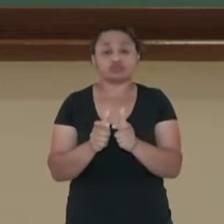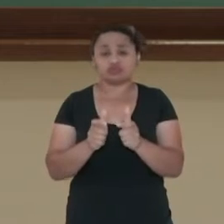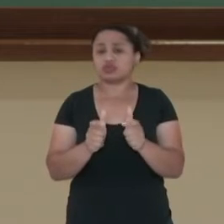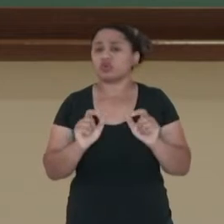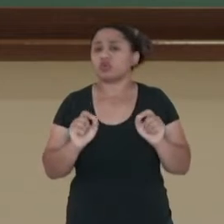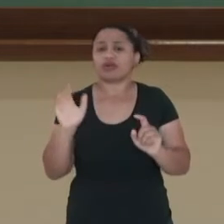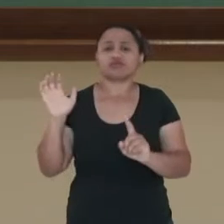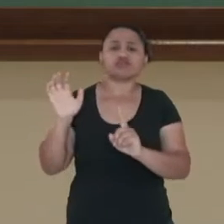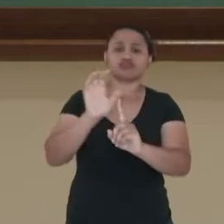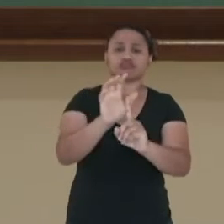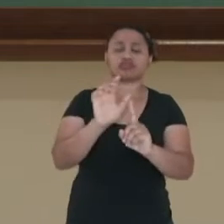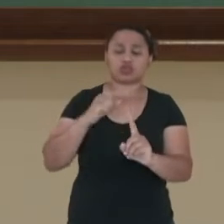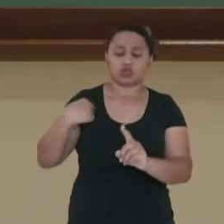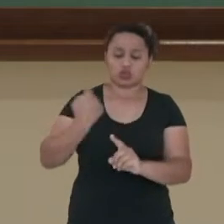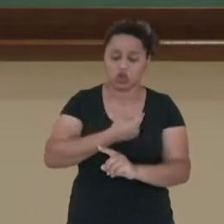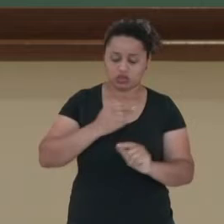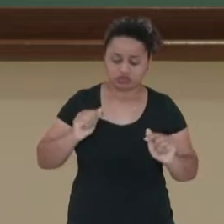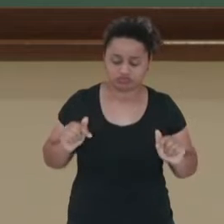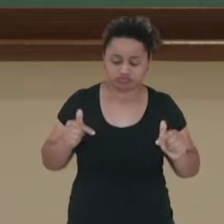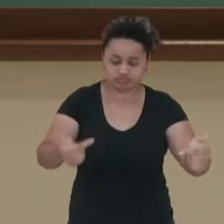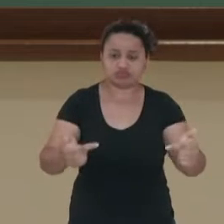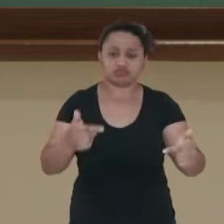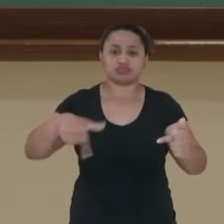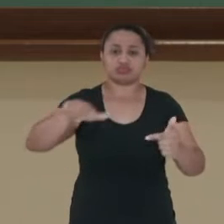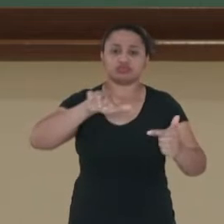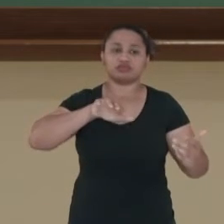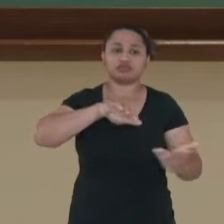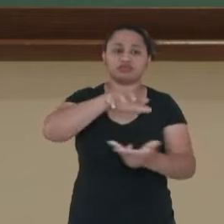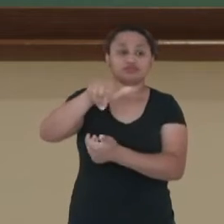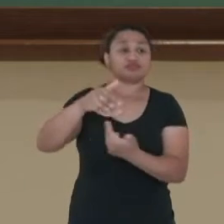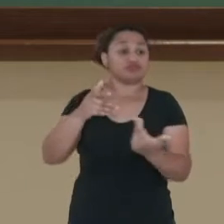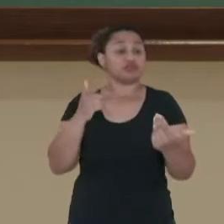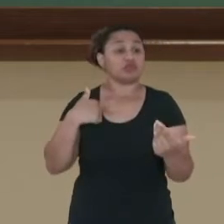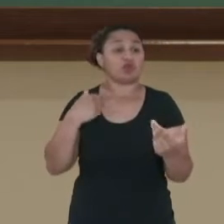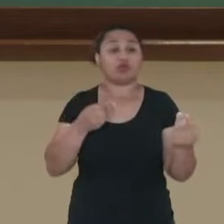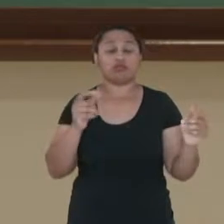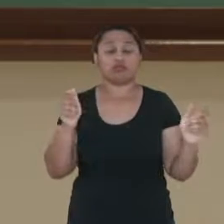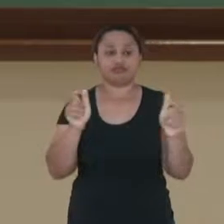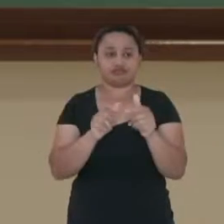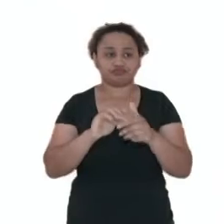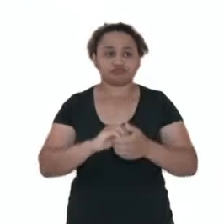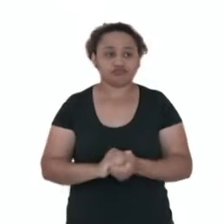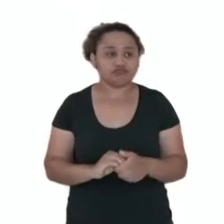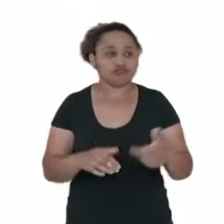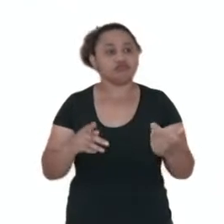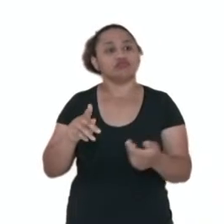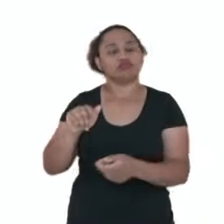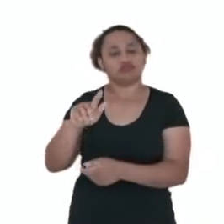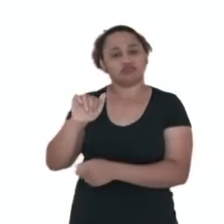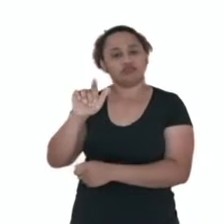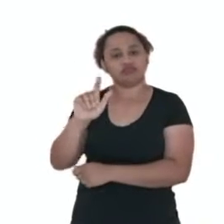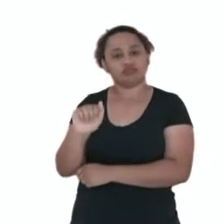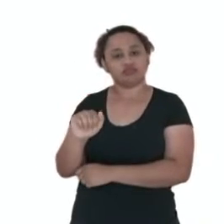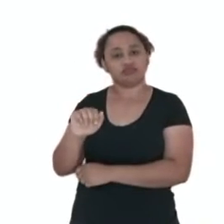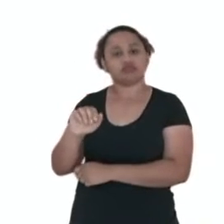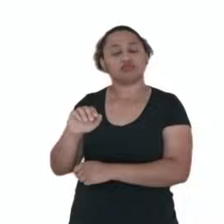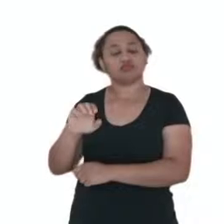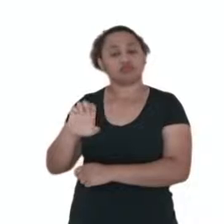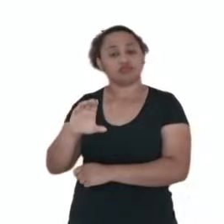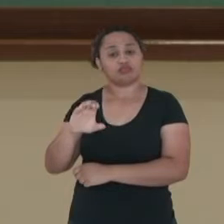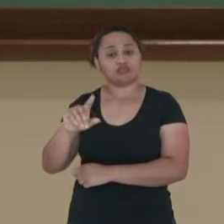esse impacto nosso sobre o planeta, tá? Isso é extremamente importante. Pegada ecológica em si é uma metodologia